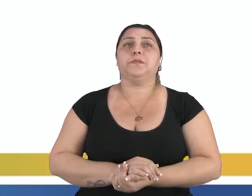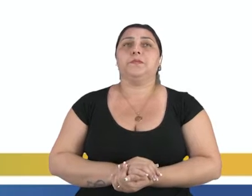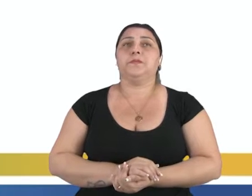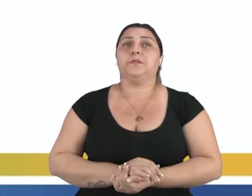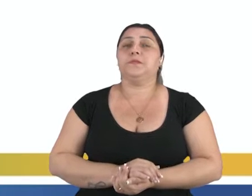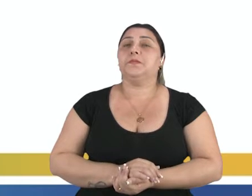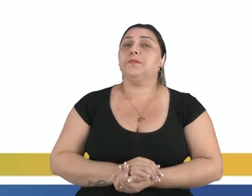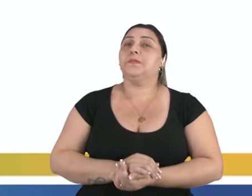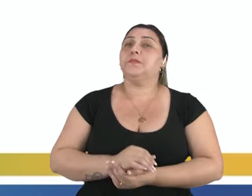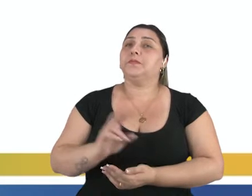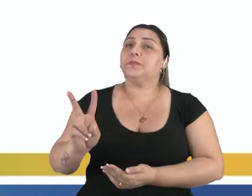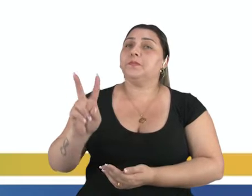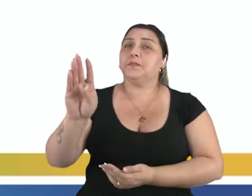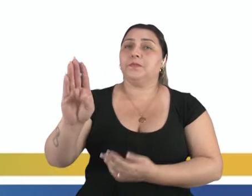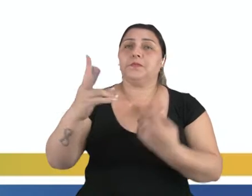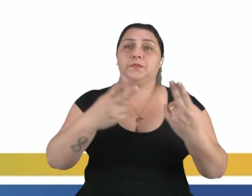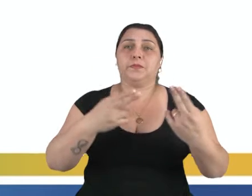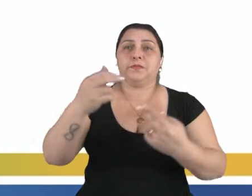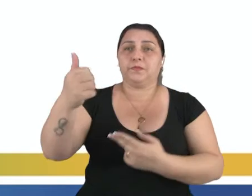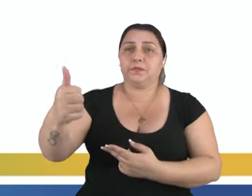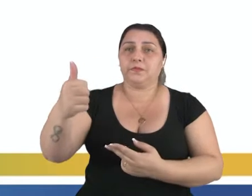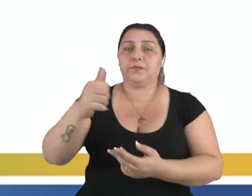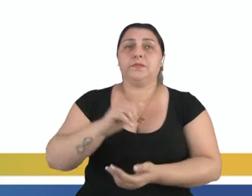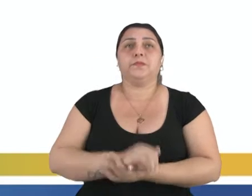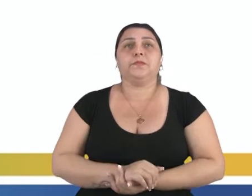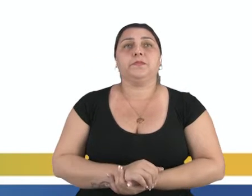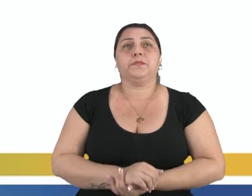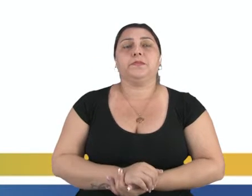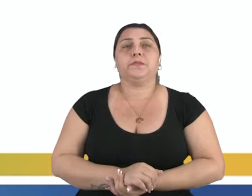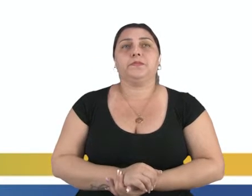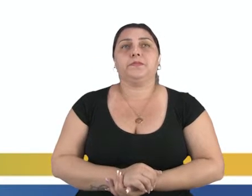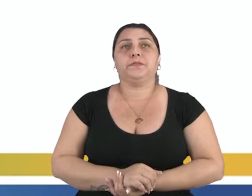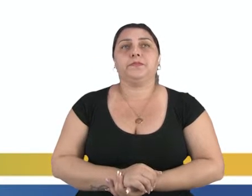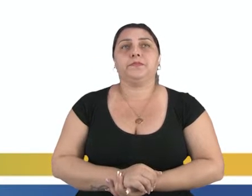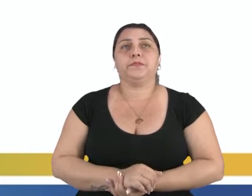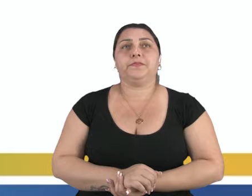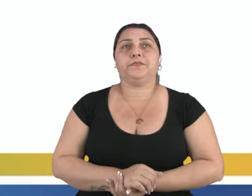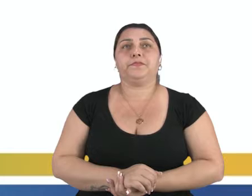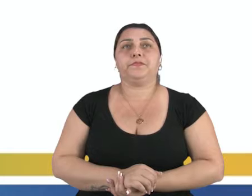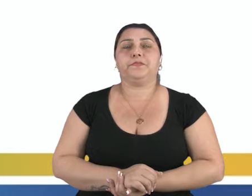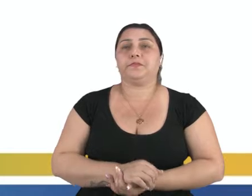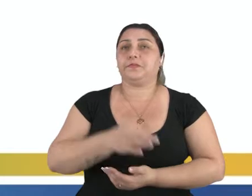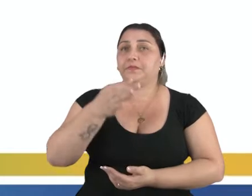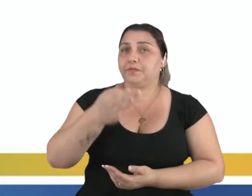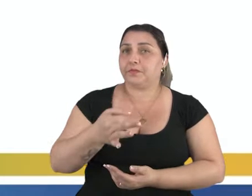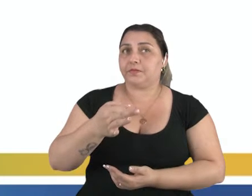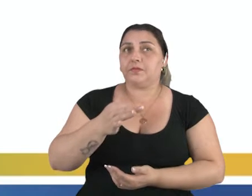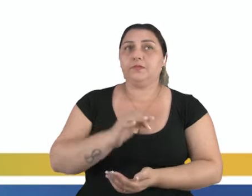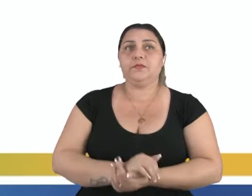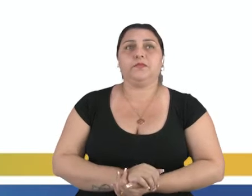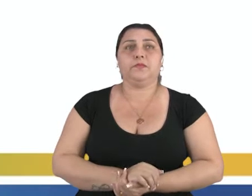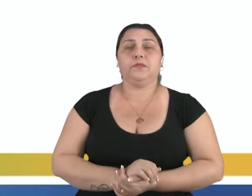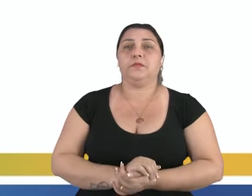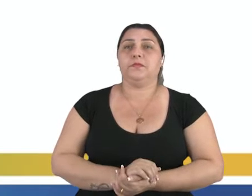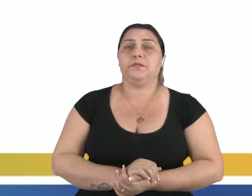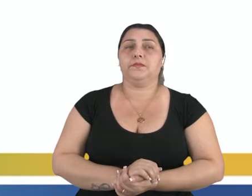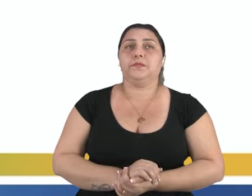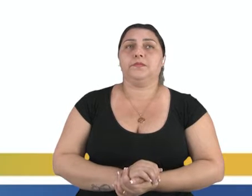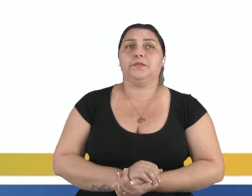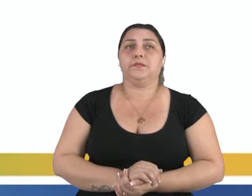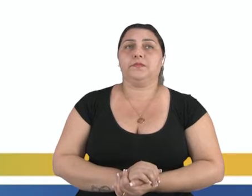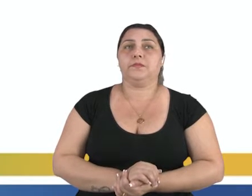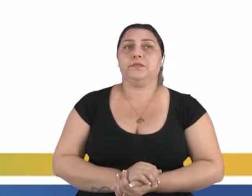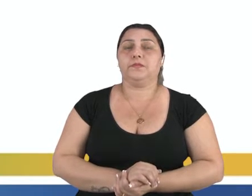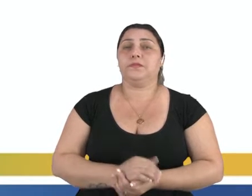função é igual a 1, certo? Mais um caso. Agora nós temos uma f de x